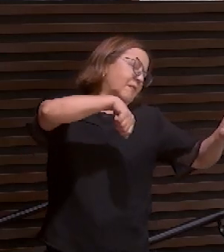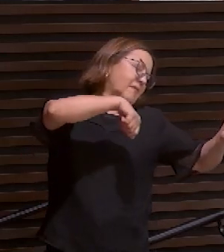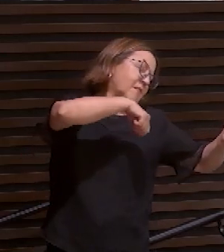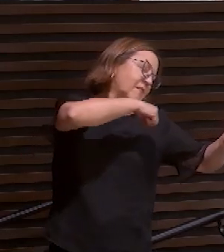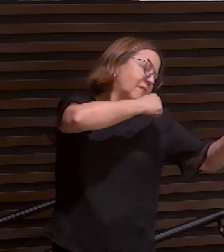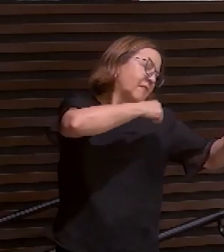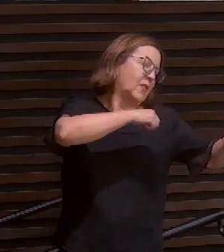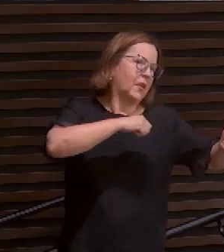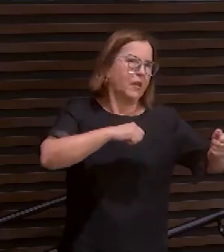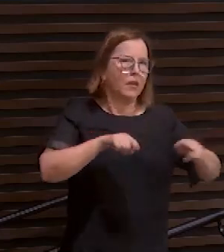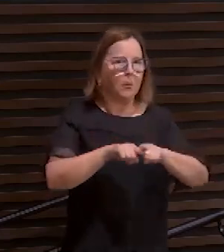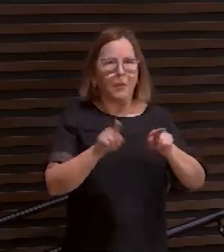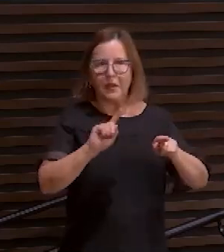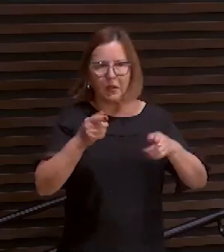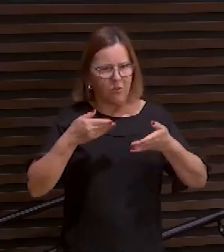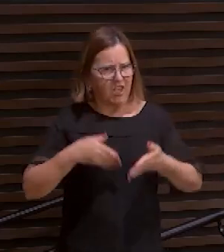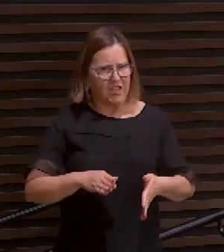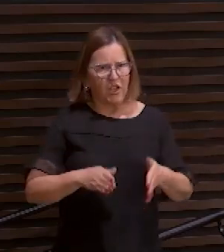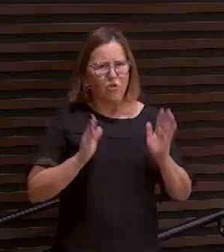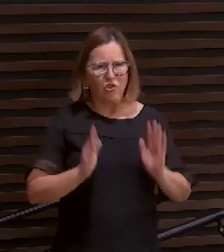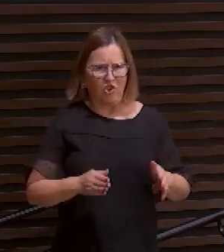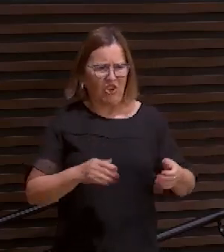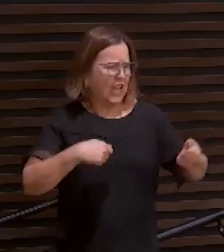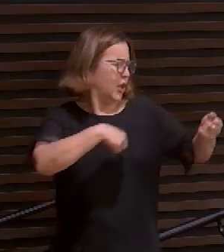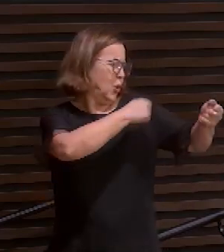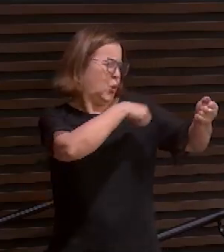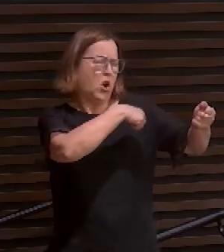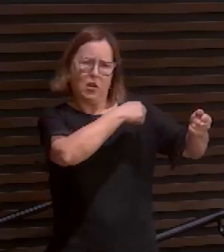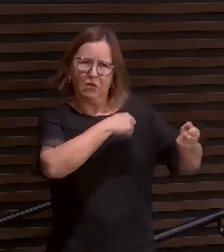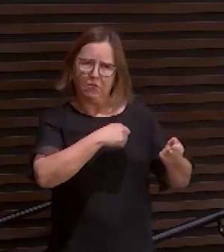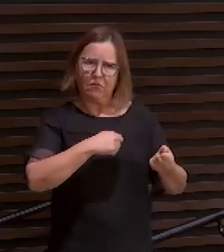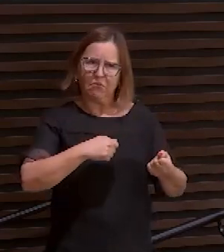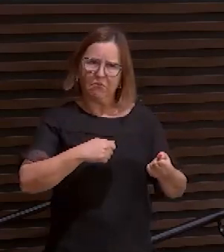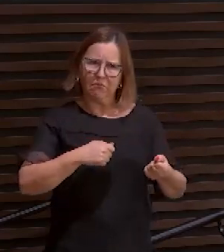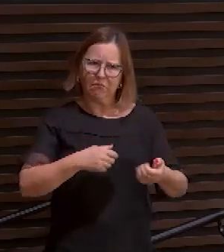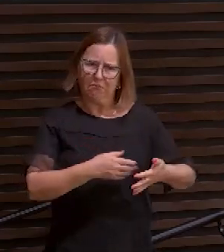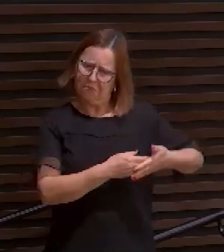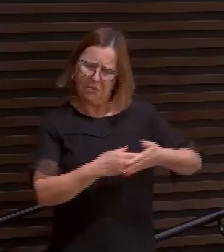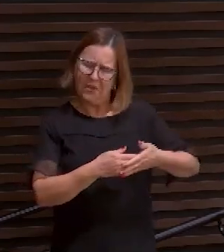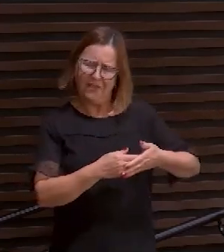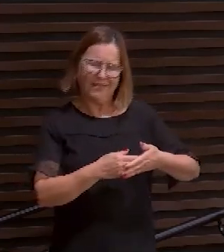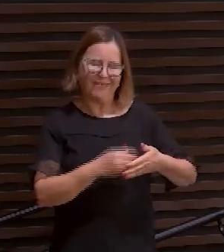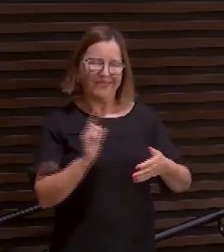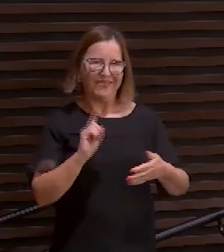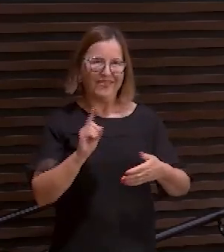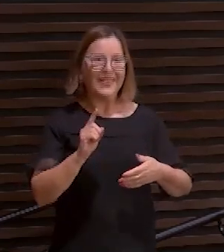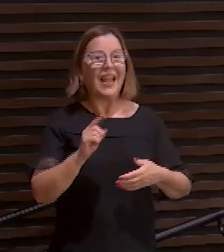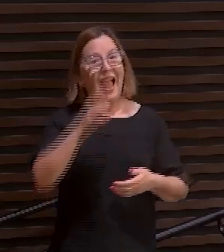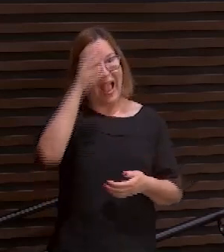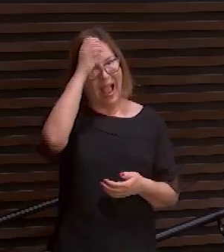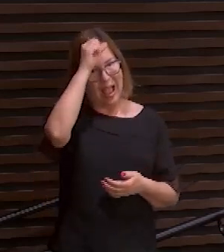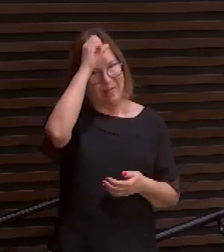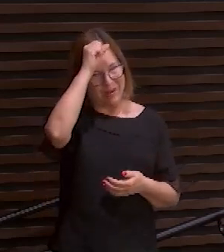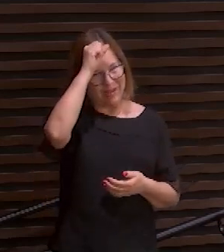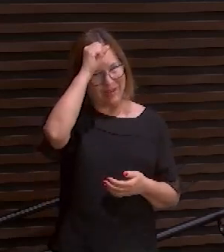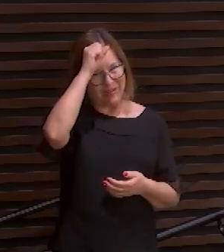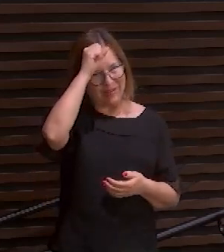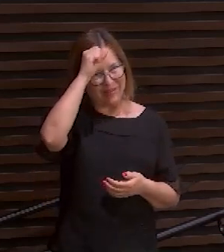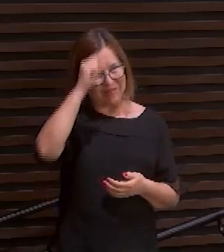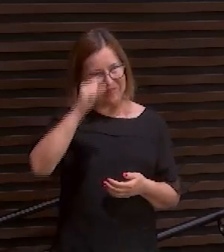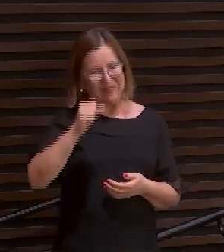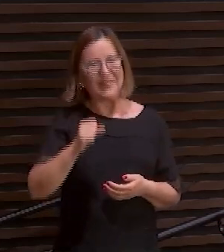nasceu violinista. Ele aprendeu e toca